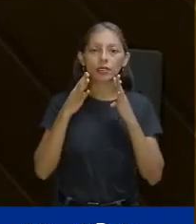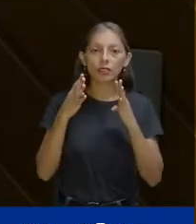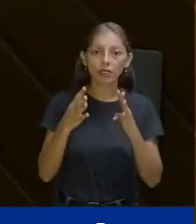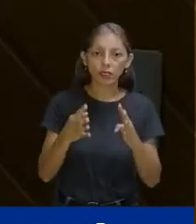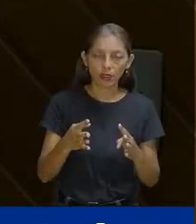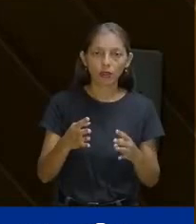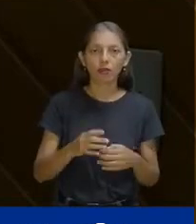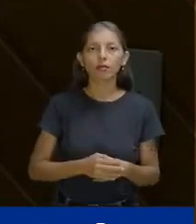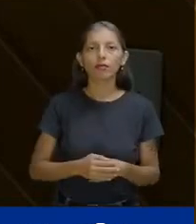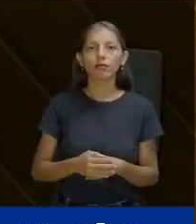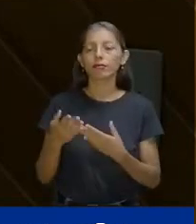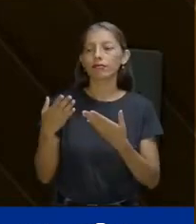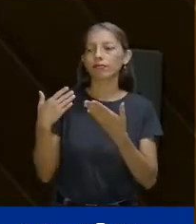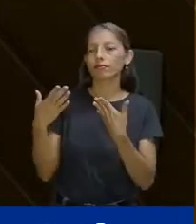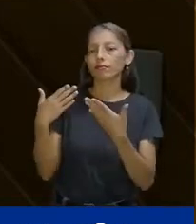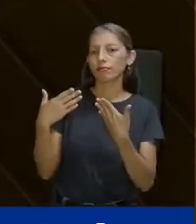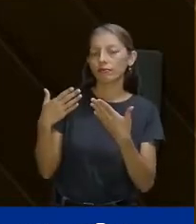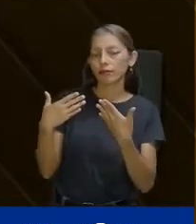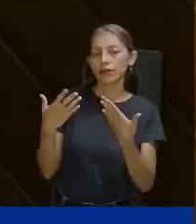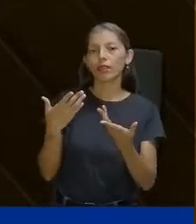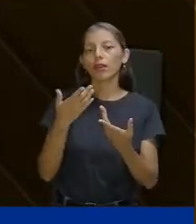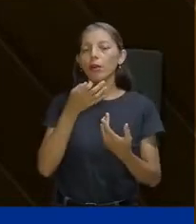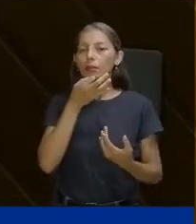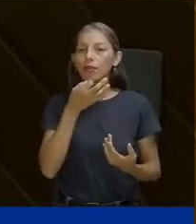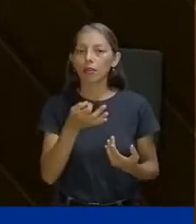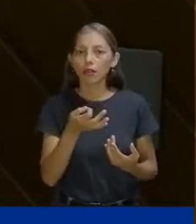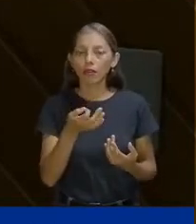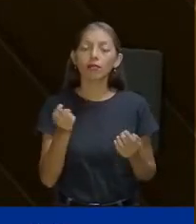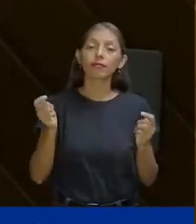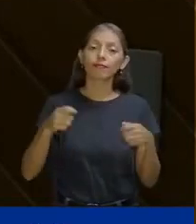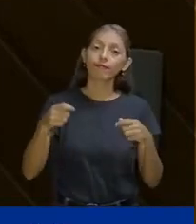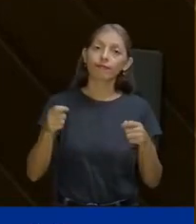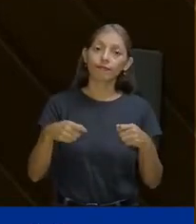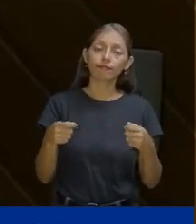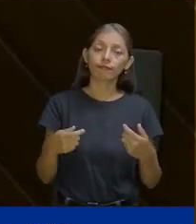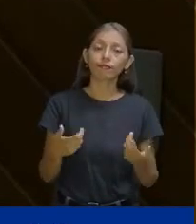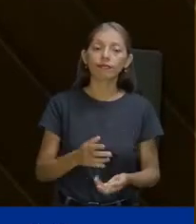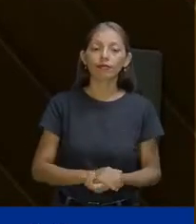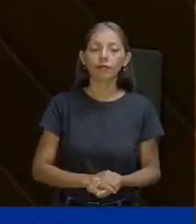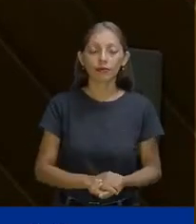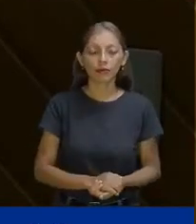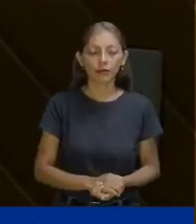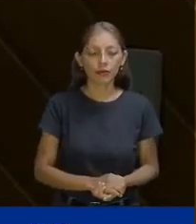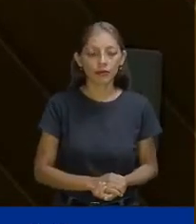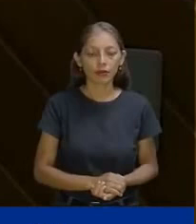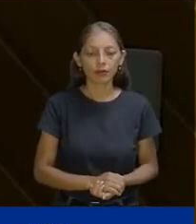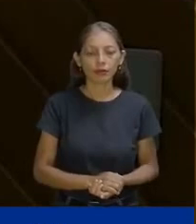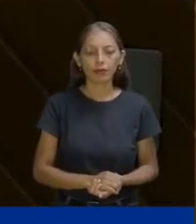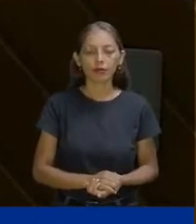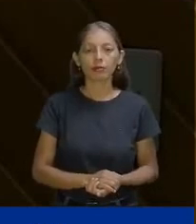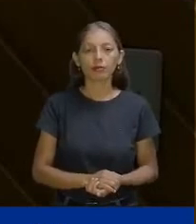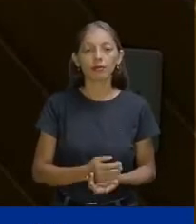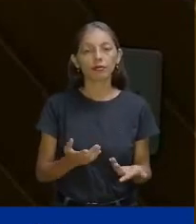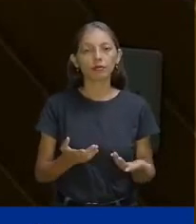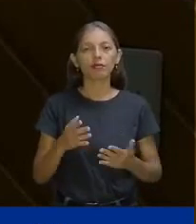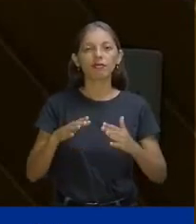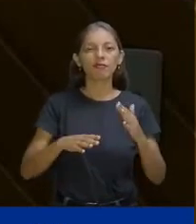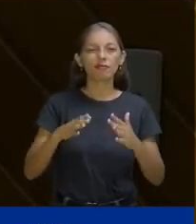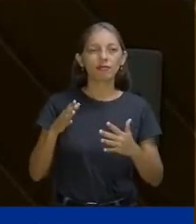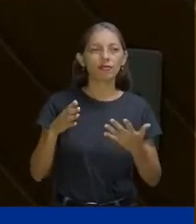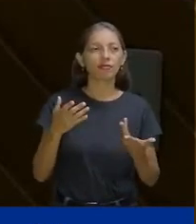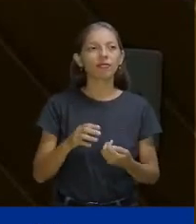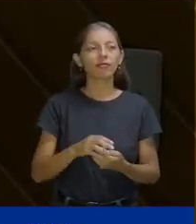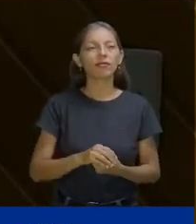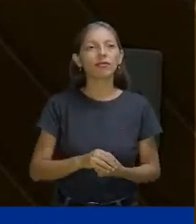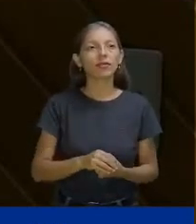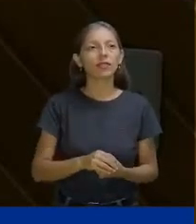disputas de debate, de disputas ideológicas, de conflitos, como o senhor falou, conflitos